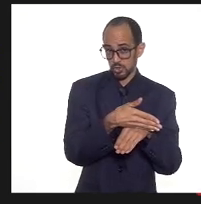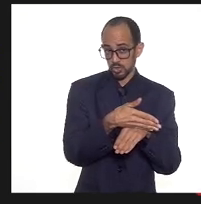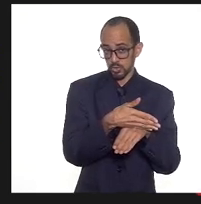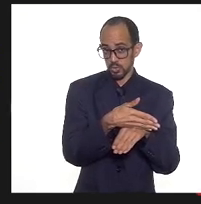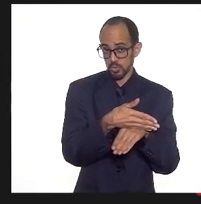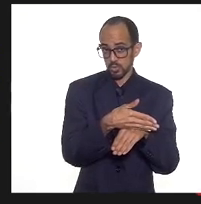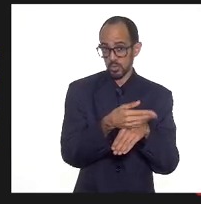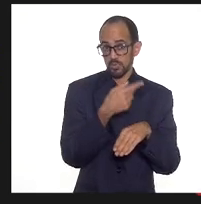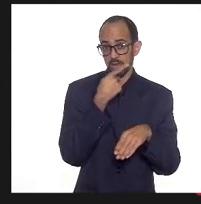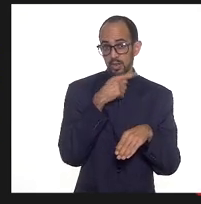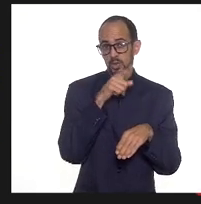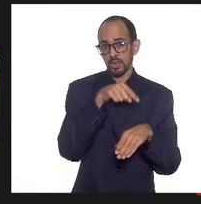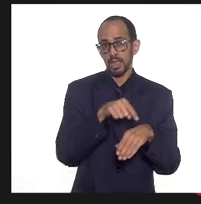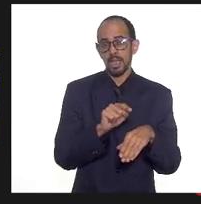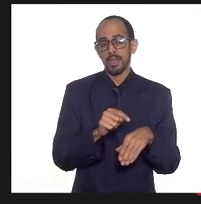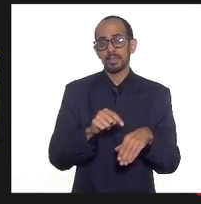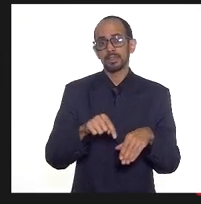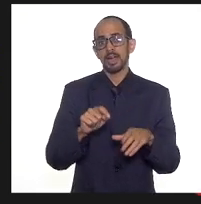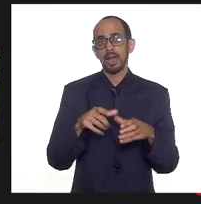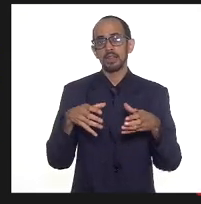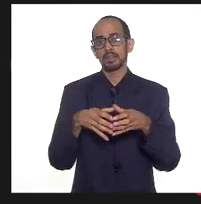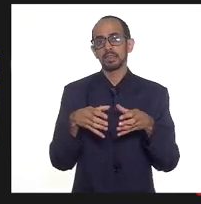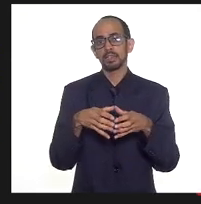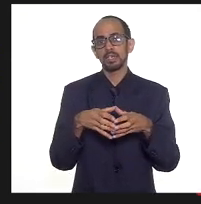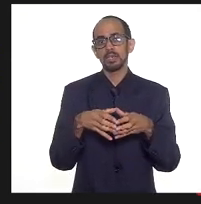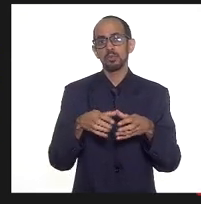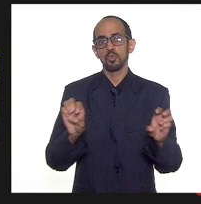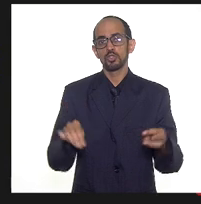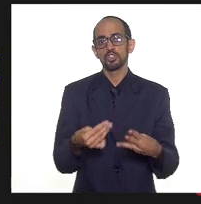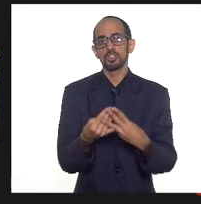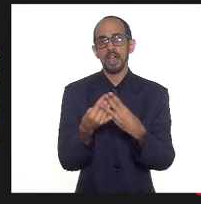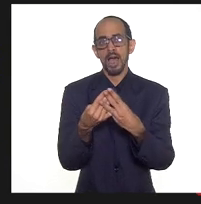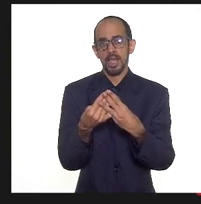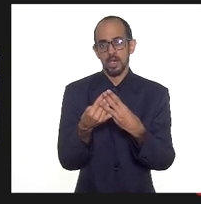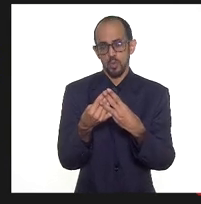identificou como Tribo de Israel, o que pode